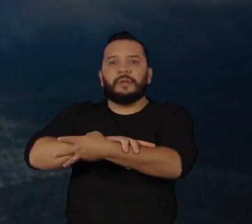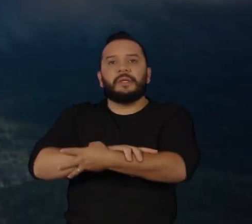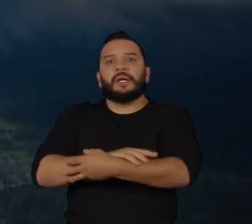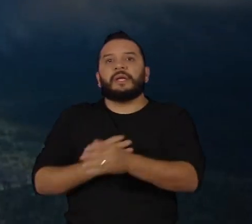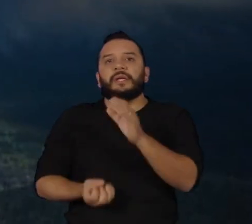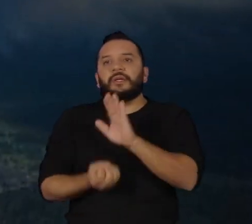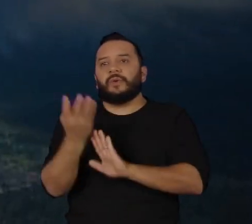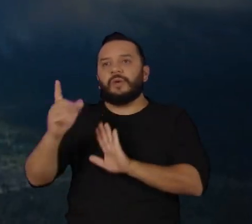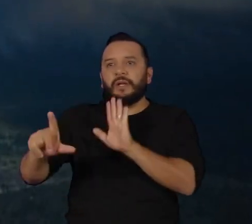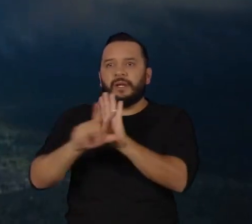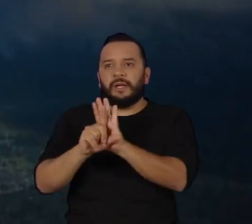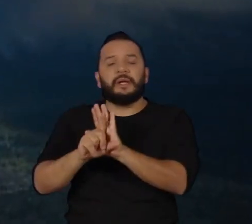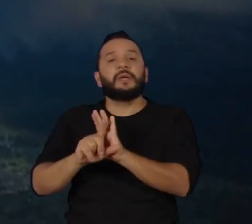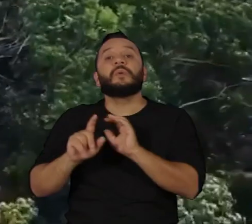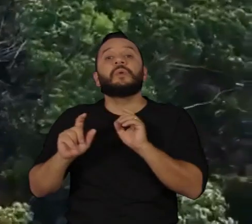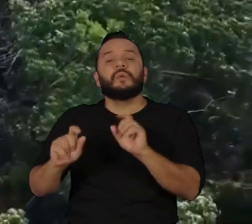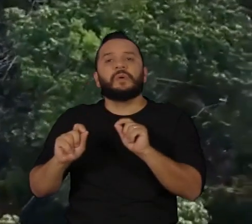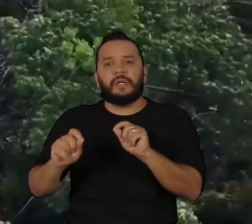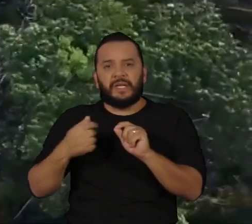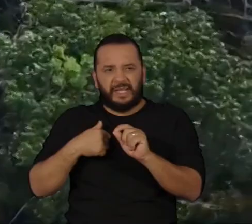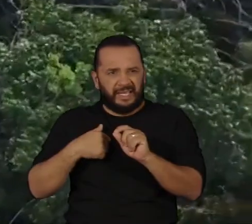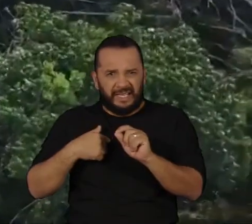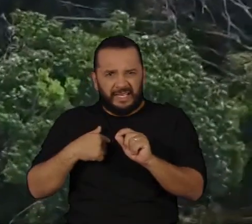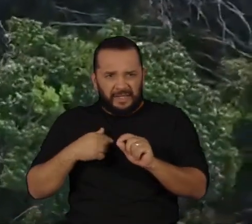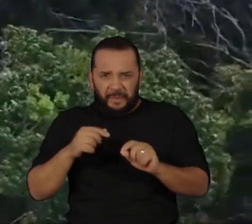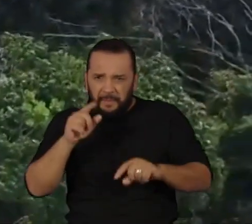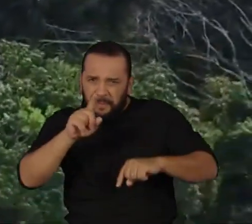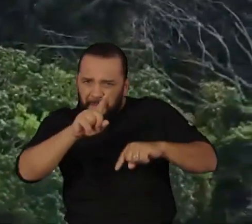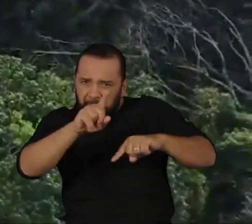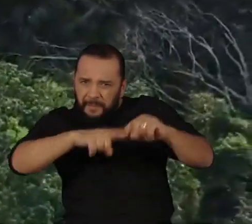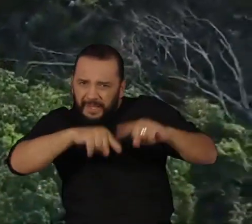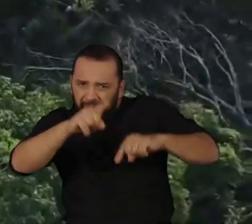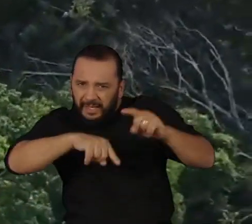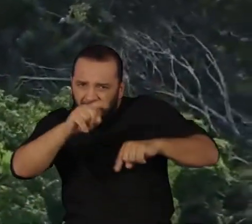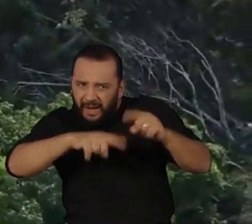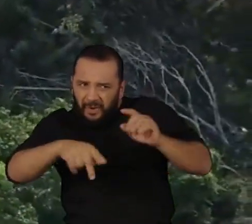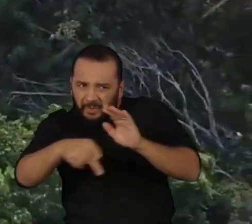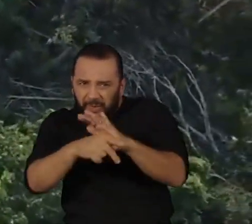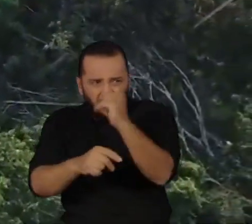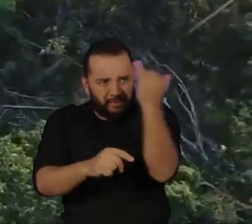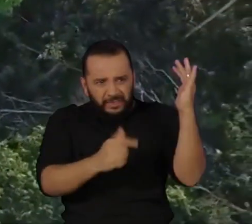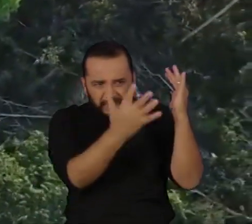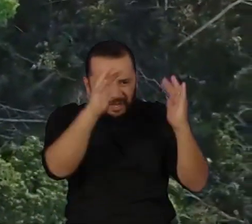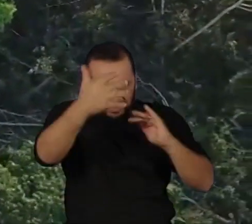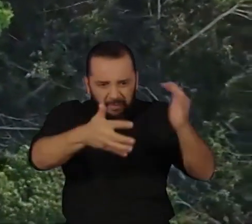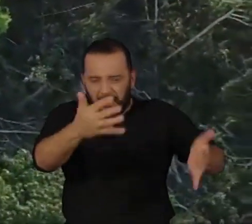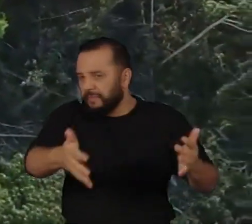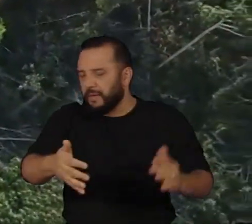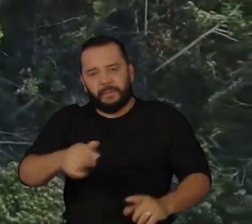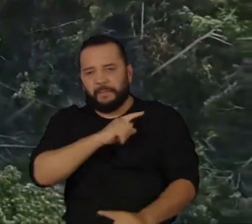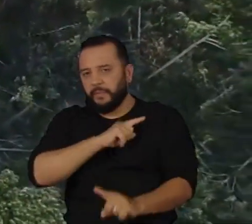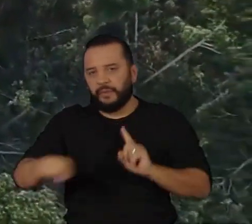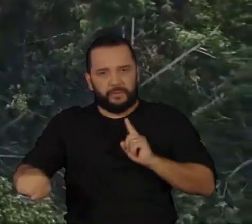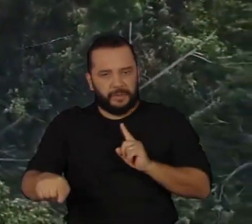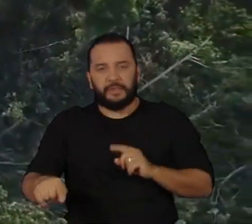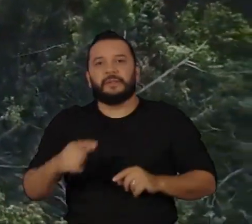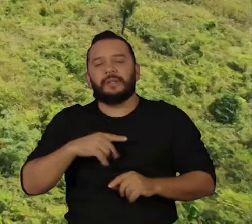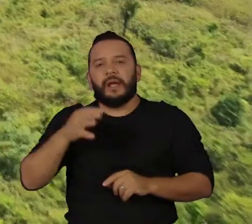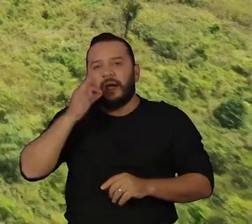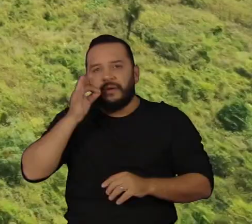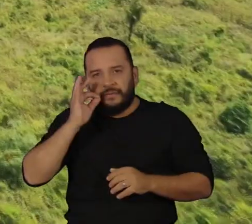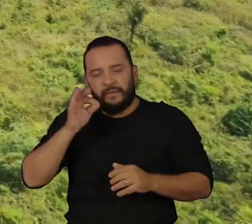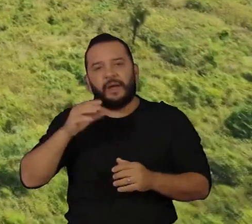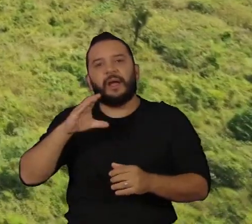tenham origem ligada ao desmatamento. A regra vale para óleo de palma, gado, madeira, café,